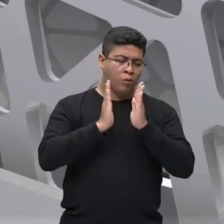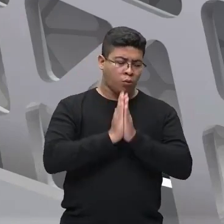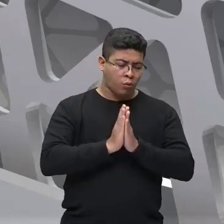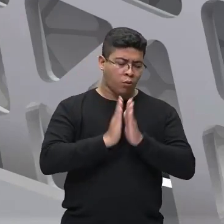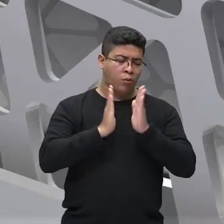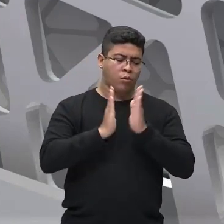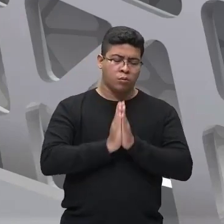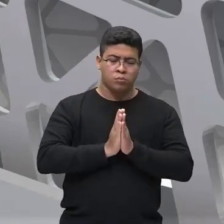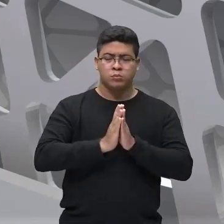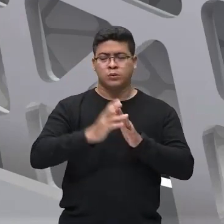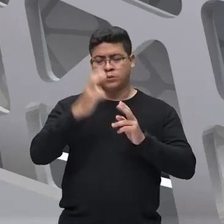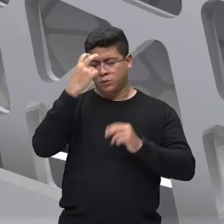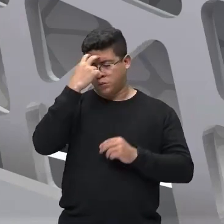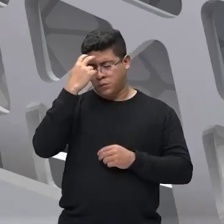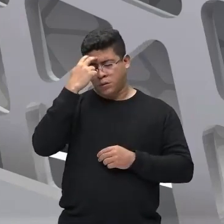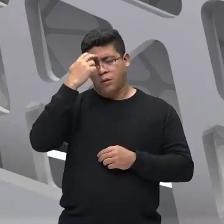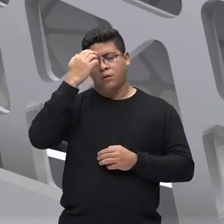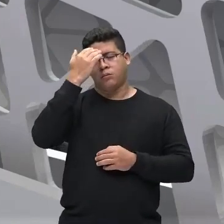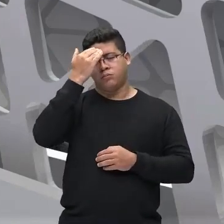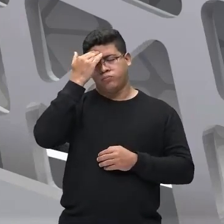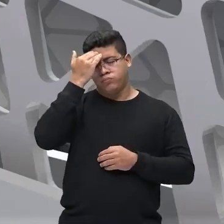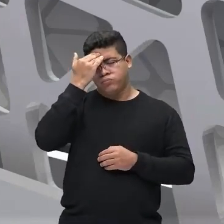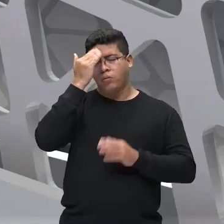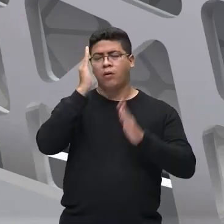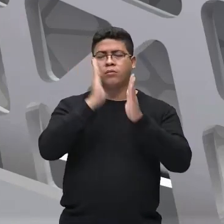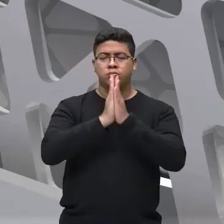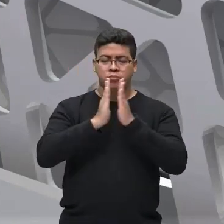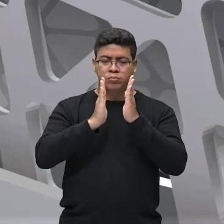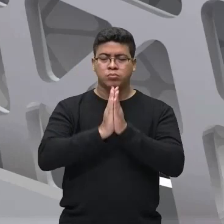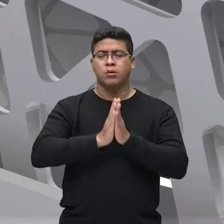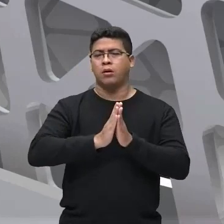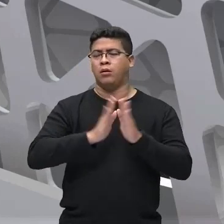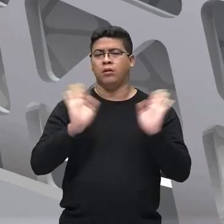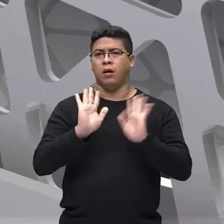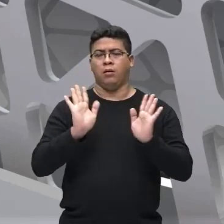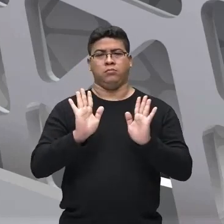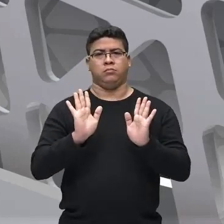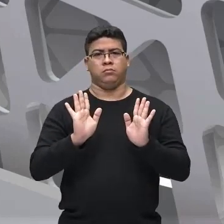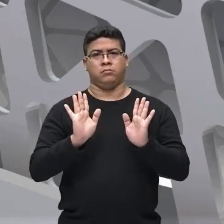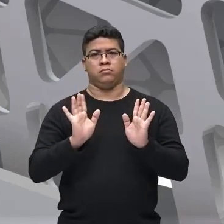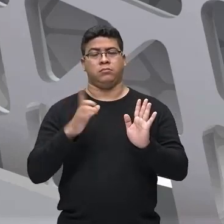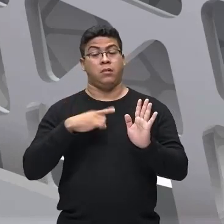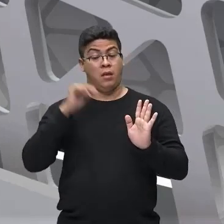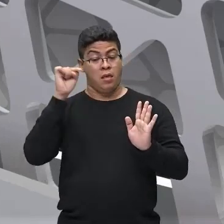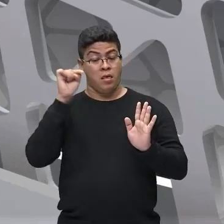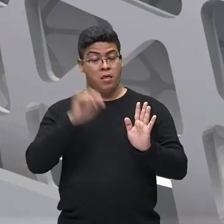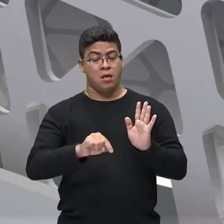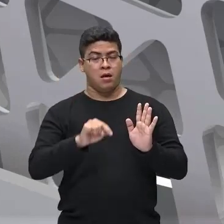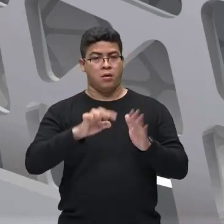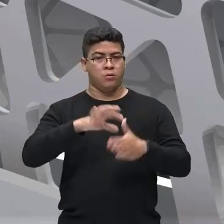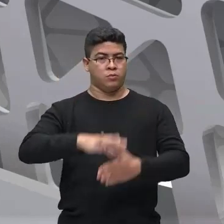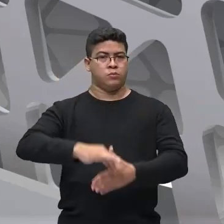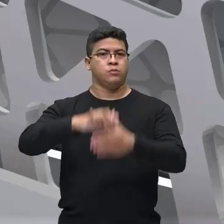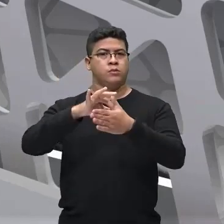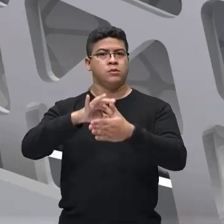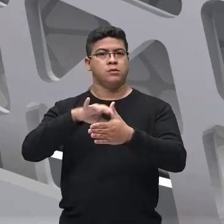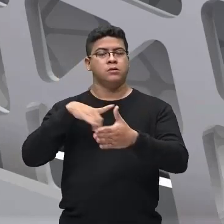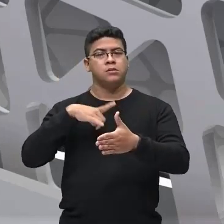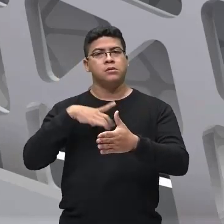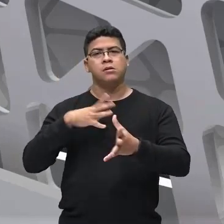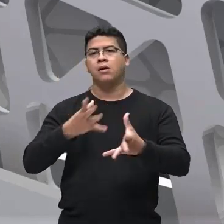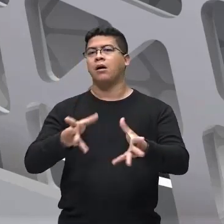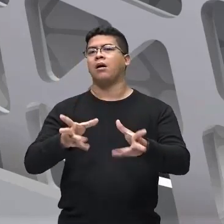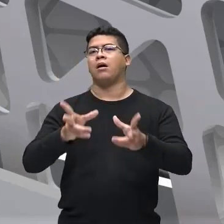fazendo a genuflexão e fazendo as suas orações. Ele é alguém que agregou para si